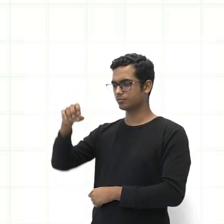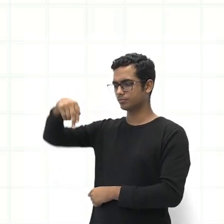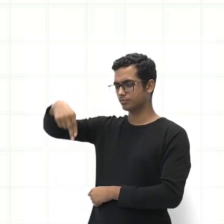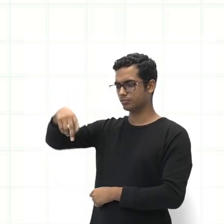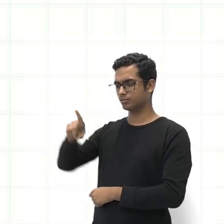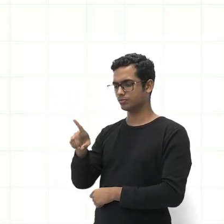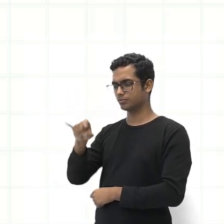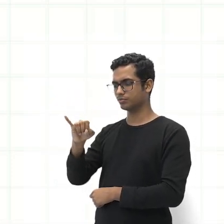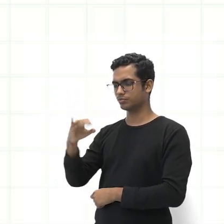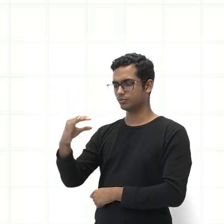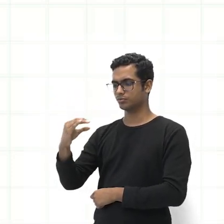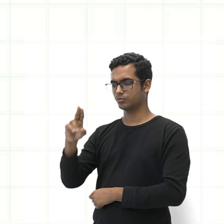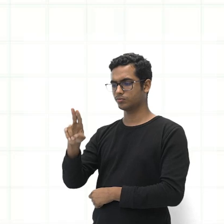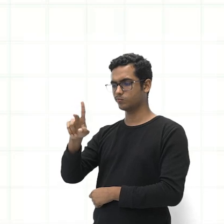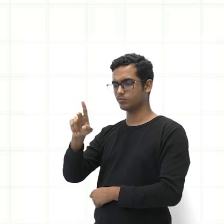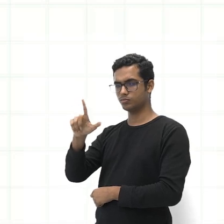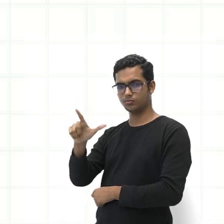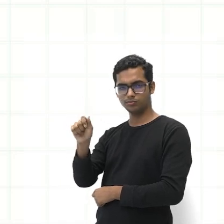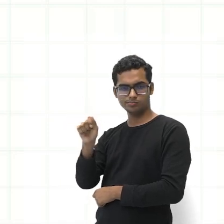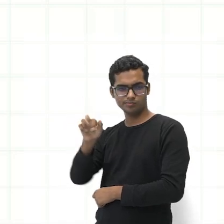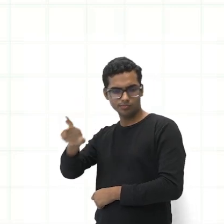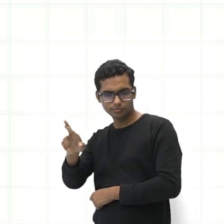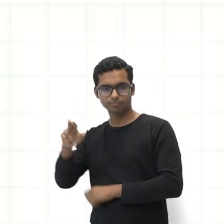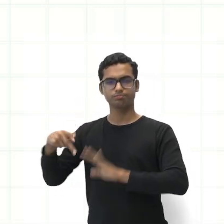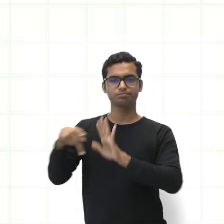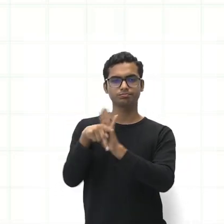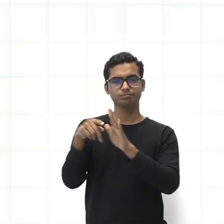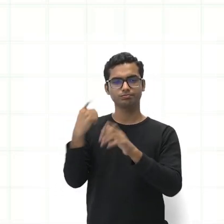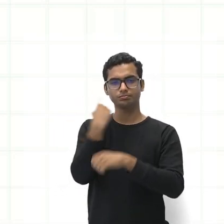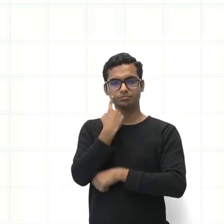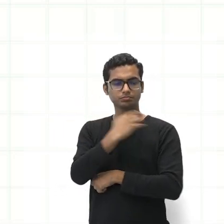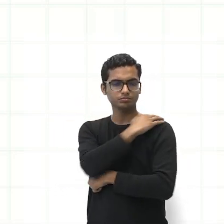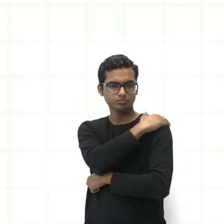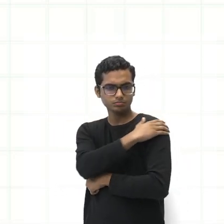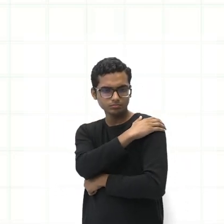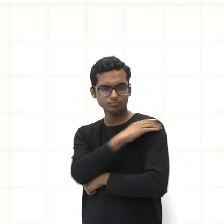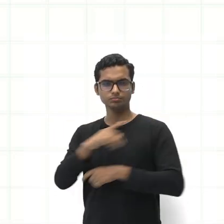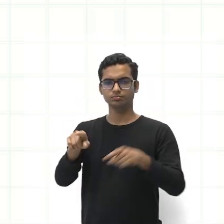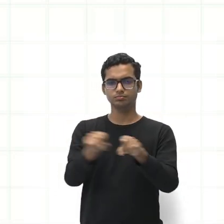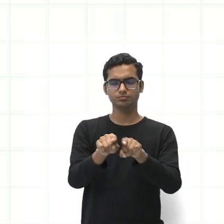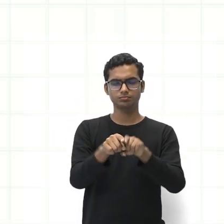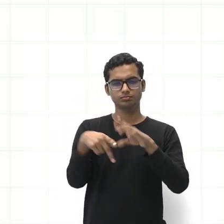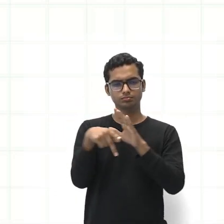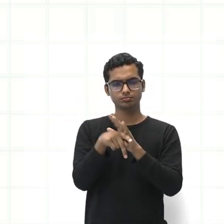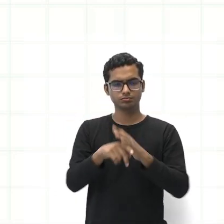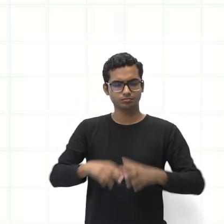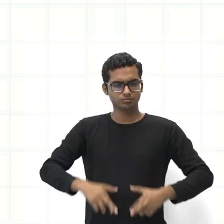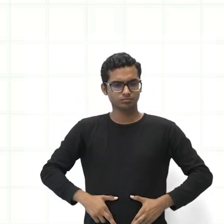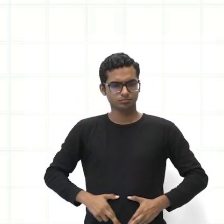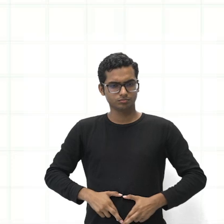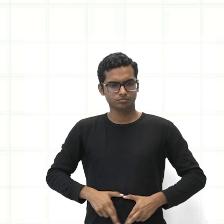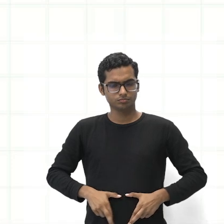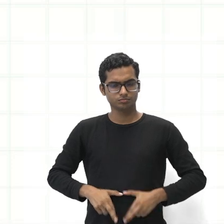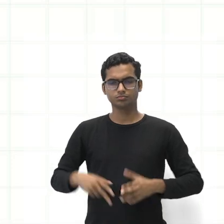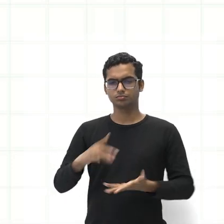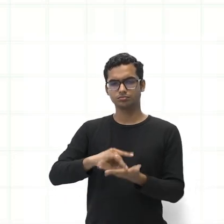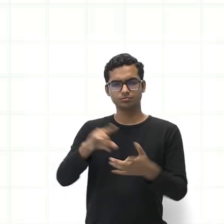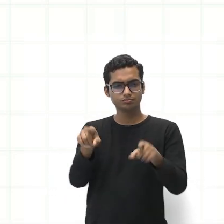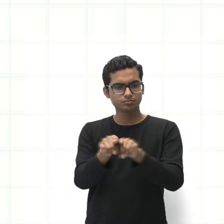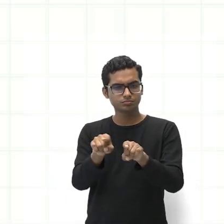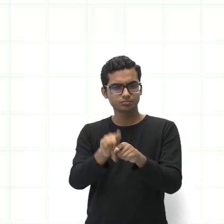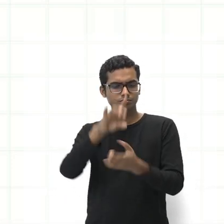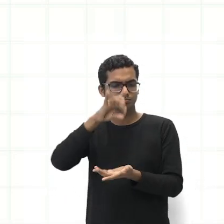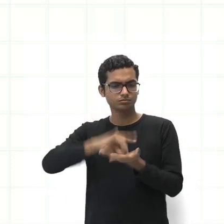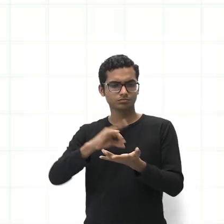esqueleto axial pela cintura escapular e a cintura pélvica né, tem os nossos braços, a